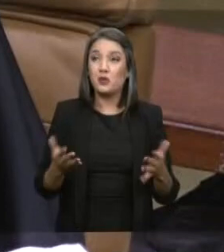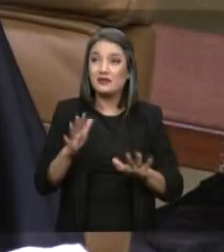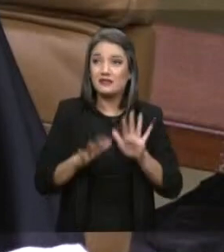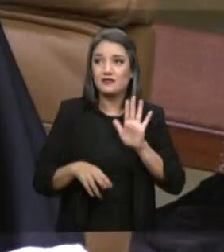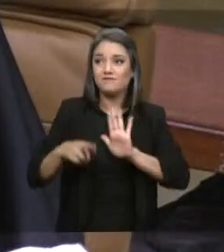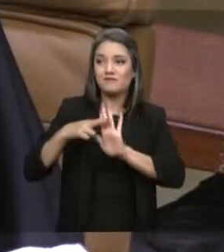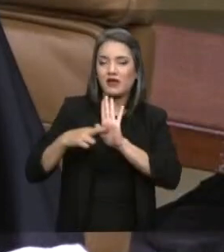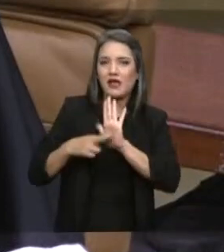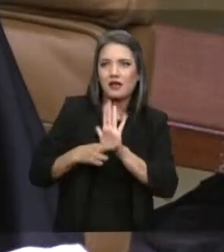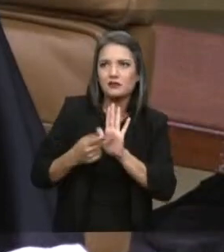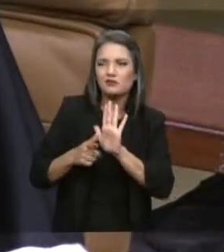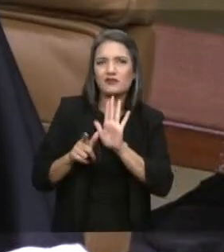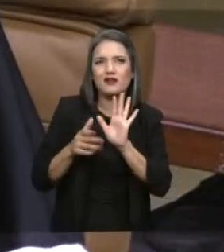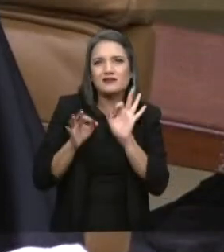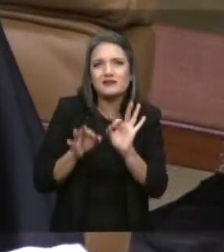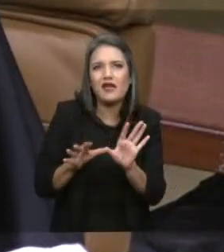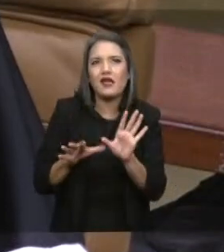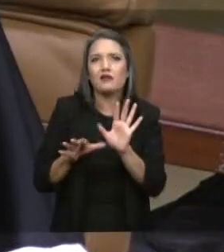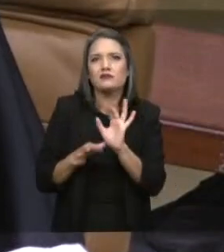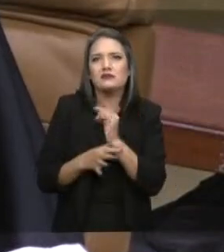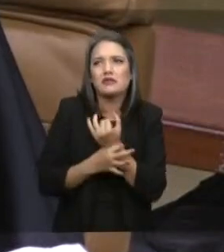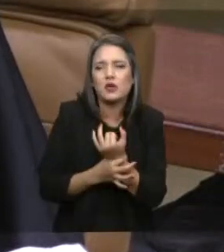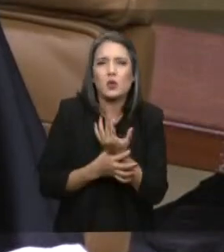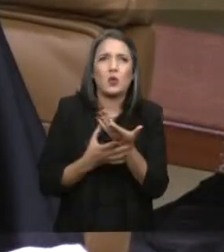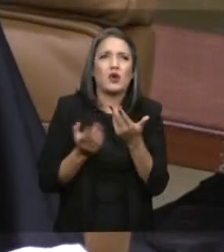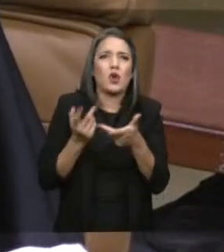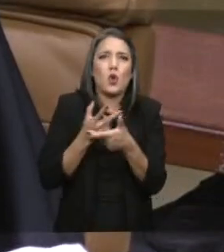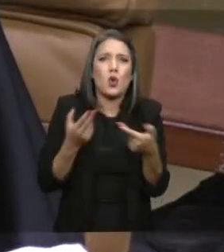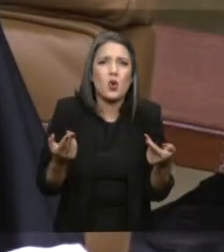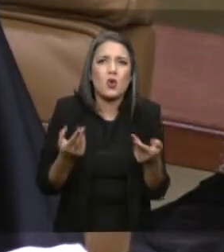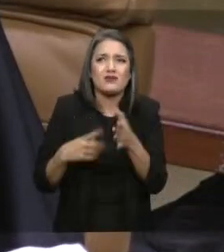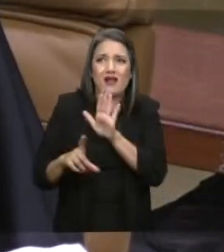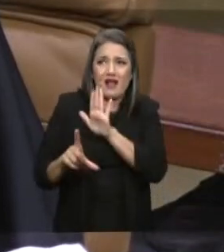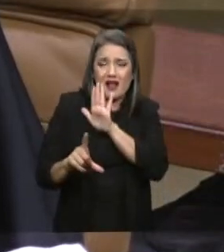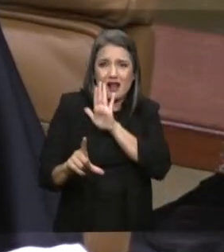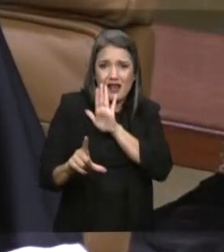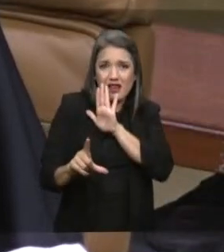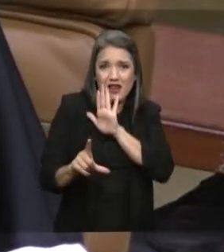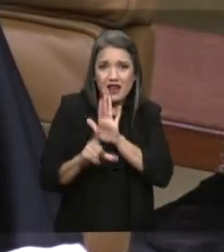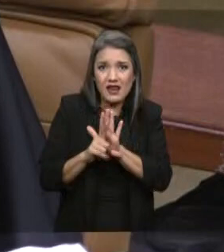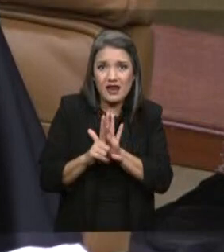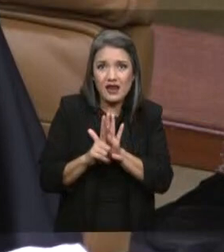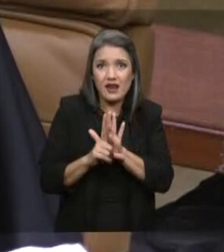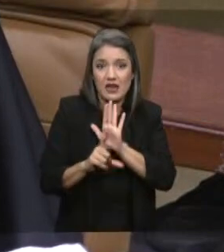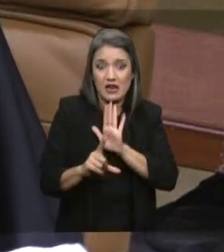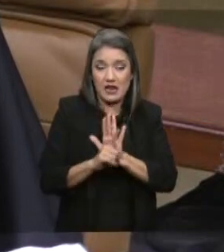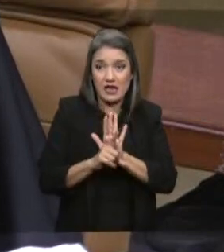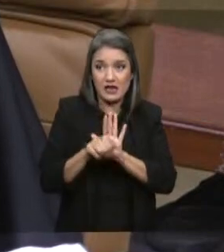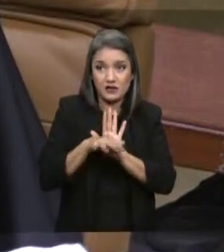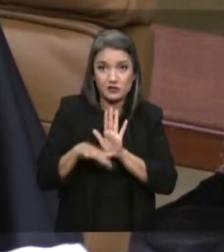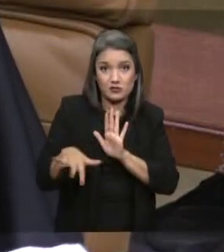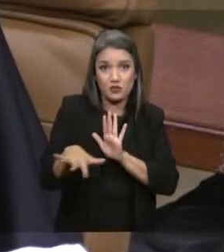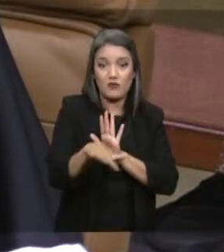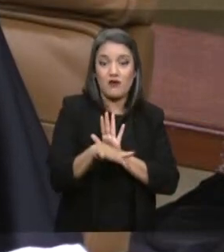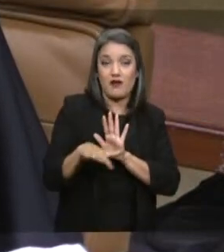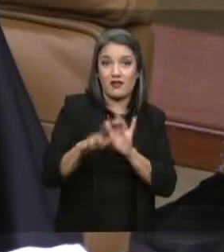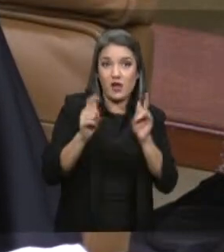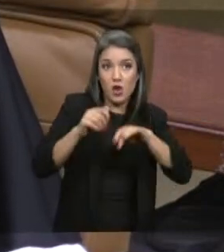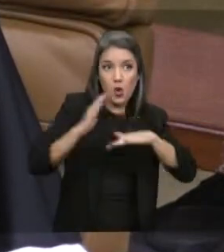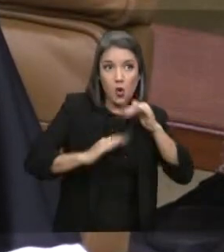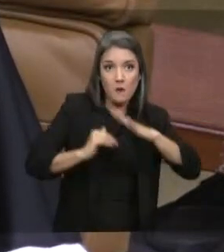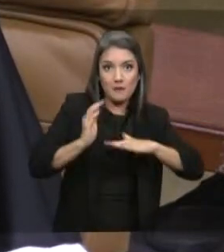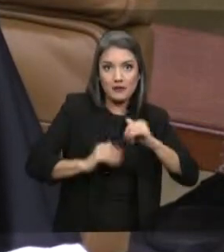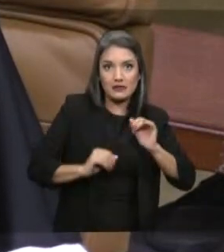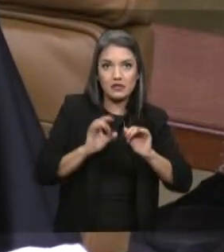normativa quanto a capitulação de medidas legislativas dentro de zonas limites de